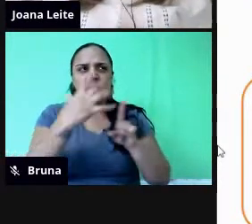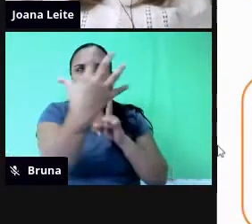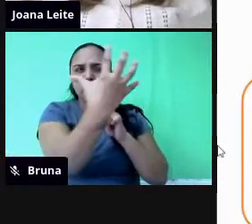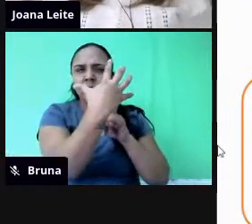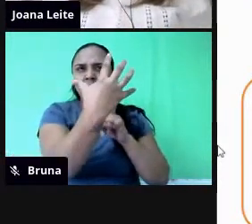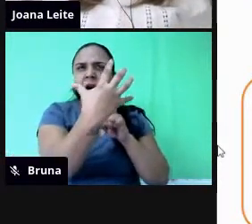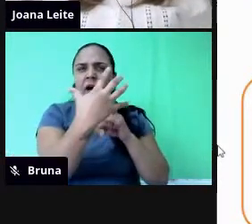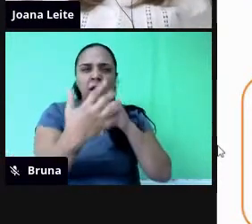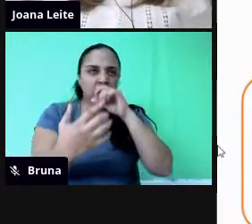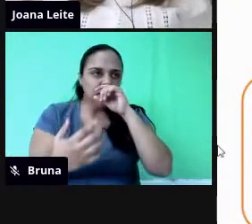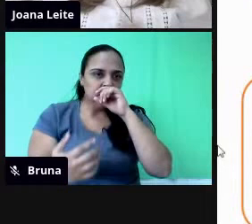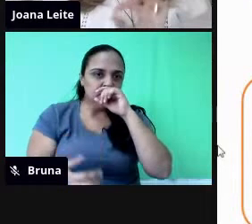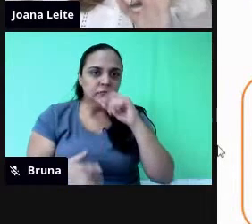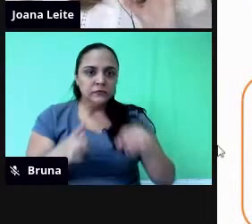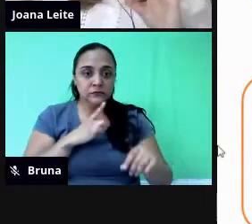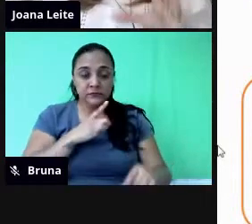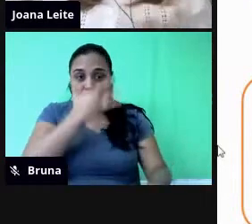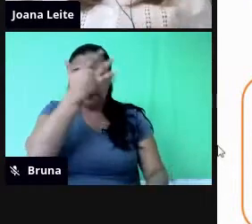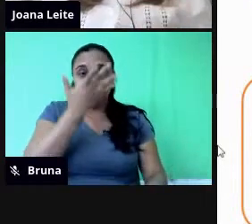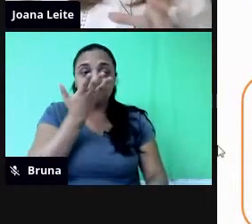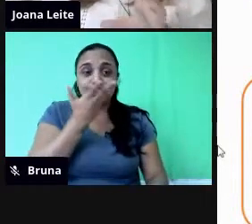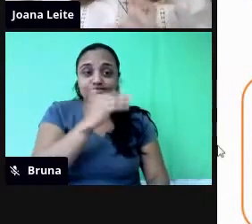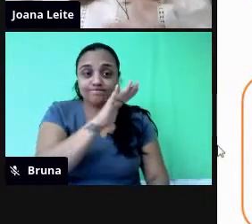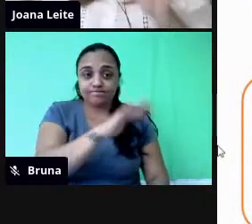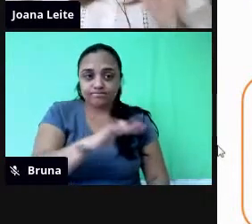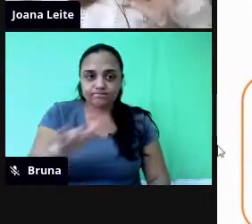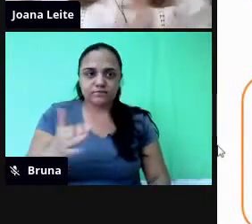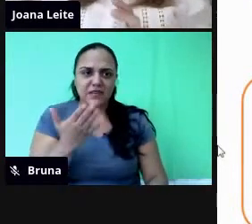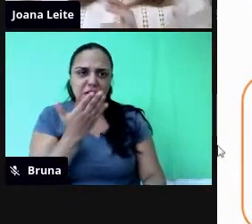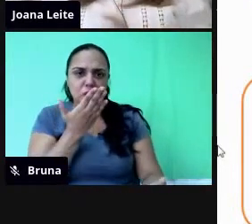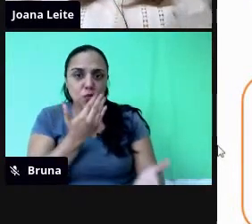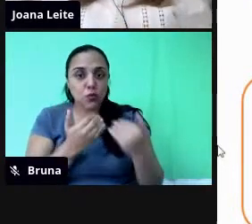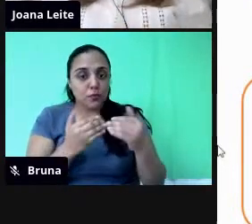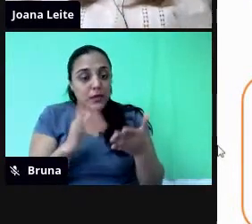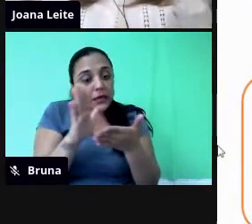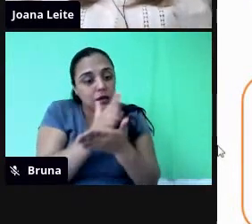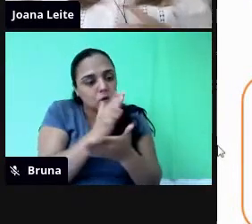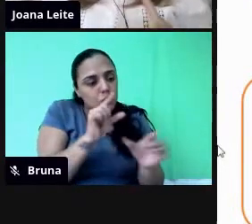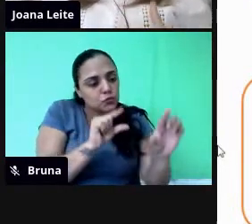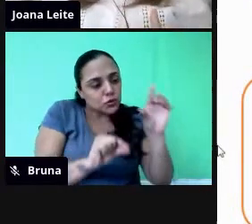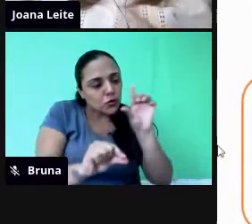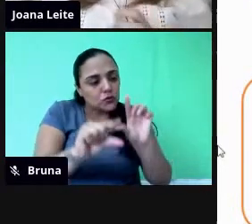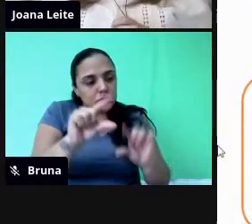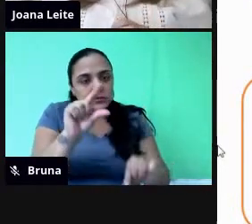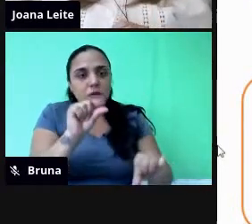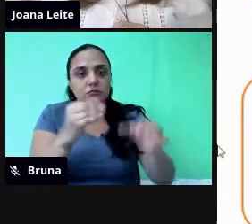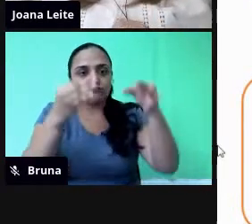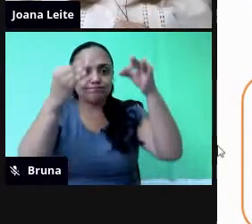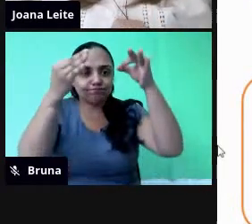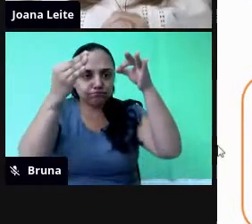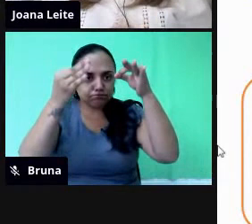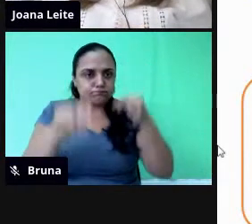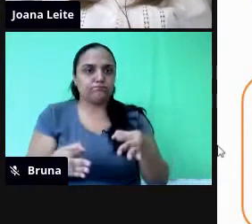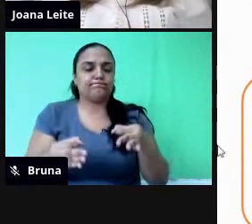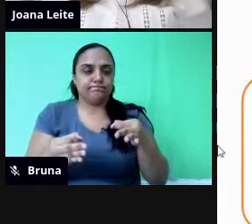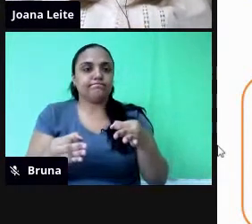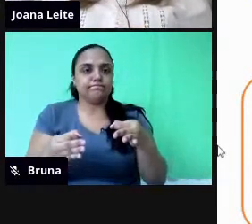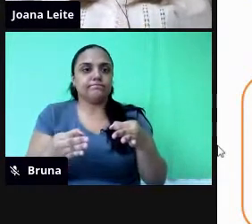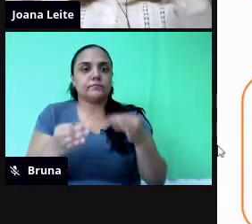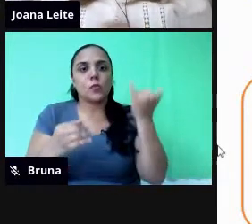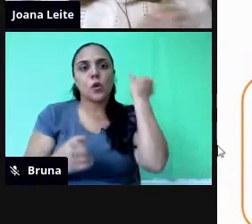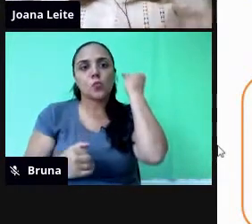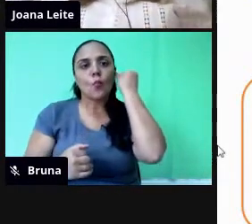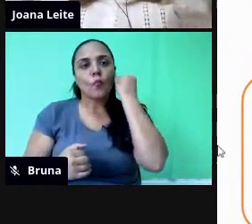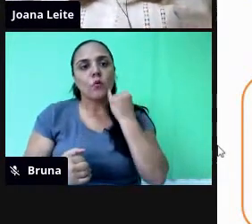diretamente no estado nutricional dessa criança, no tipo de alimento que a gente deve ou não utilizar, né, na dieta dessa